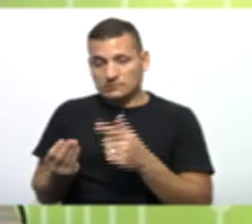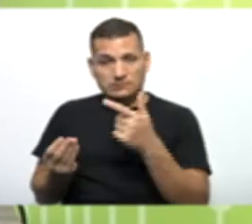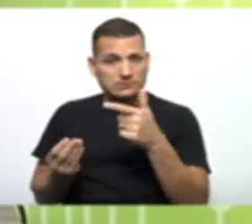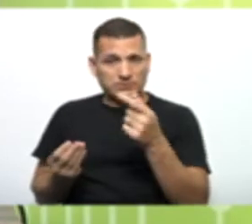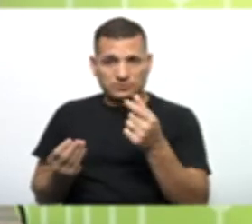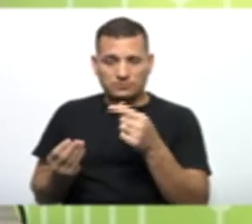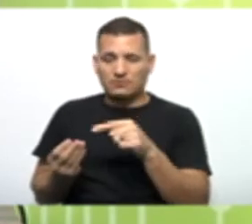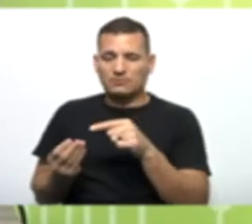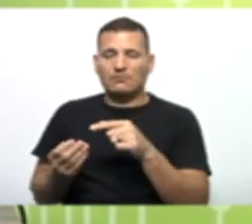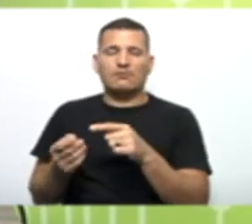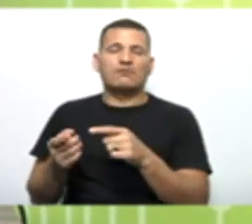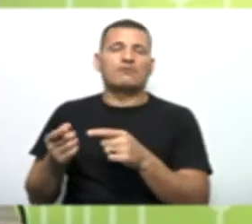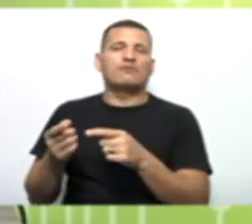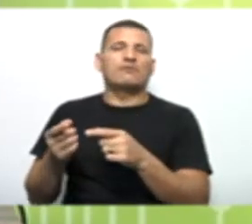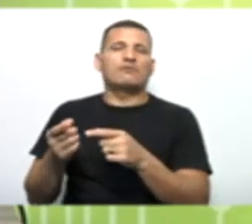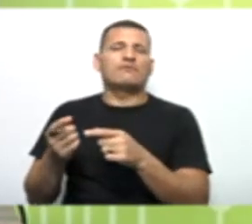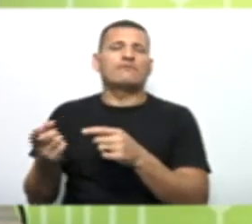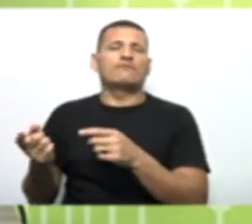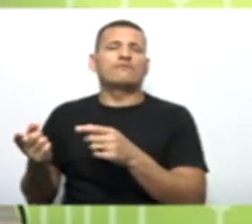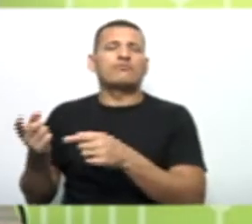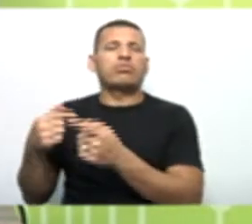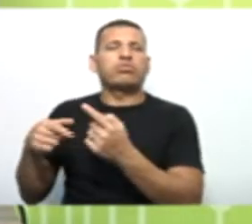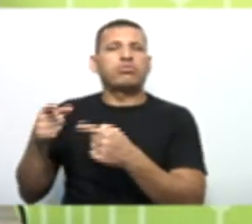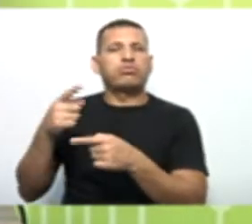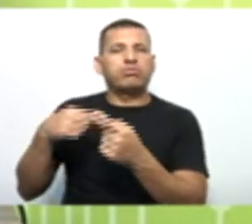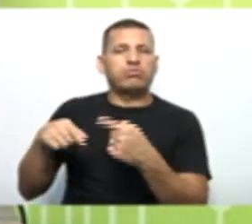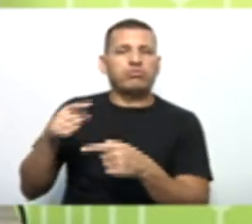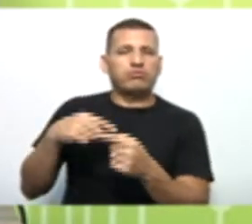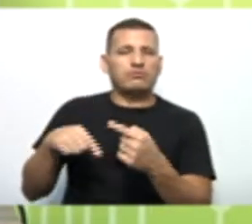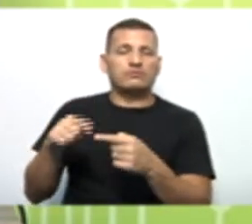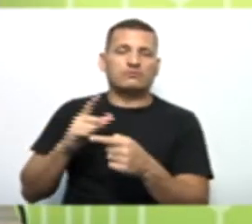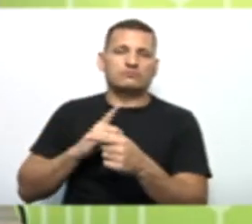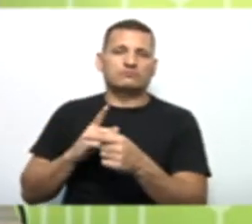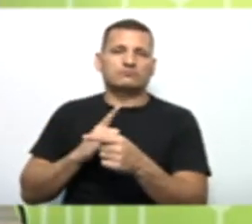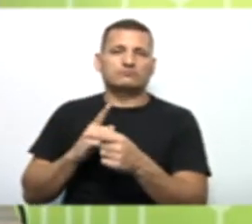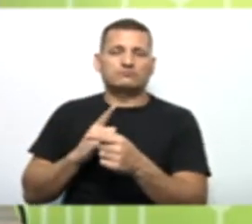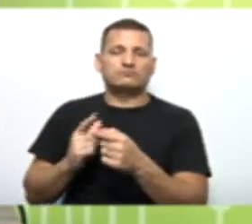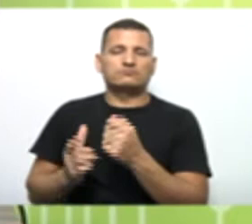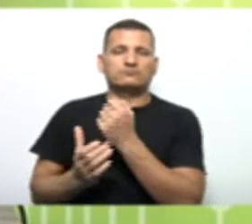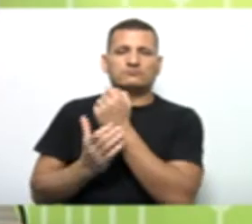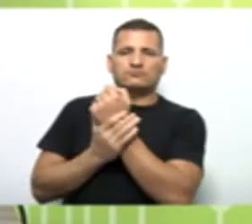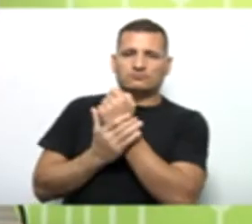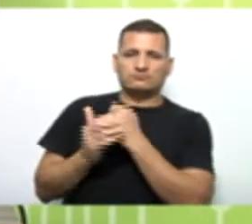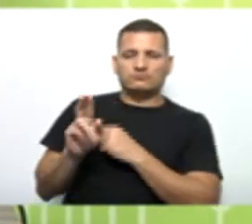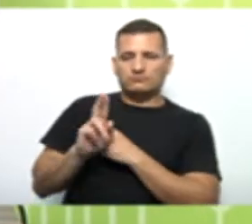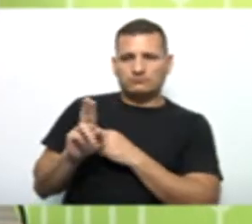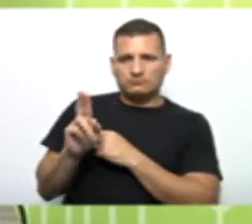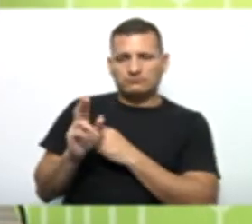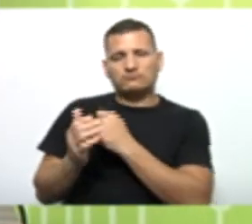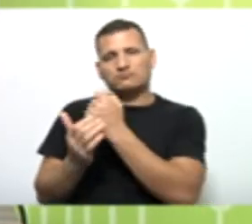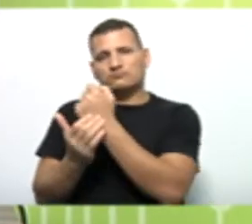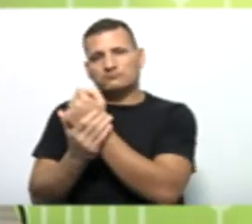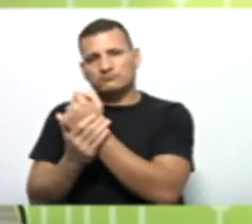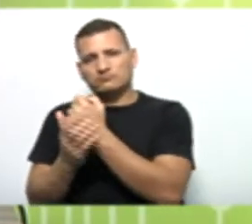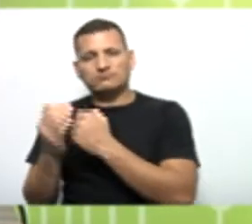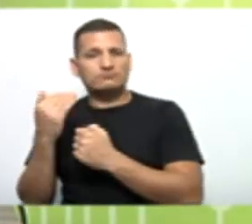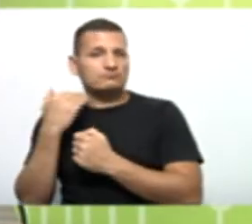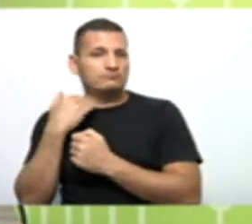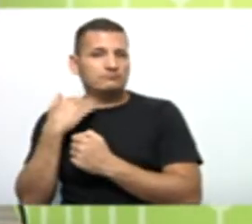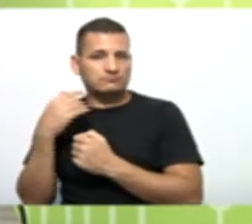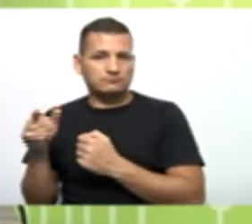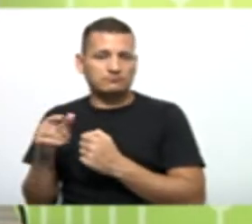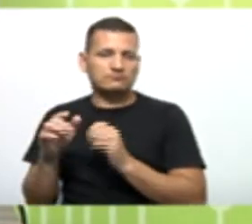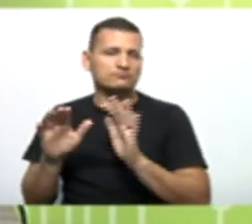transação e existe uma segurança tanto para o usuário quanto para o banco. Mas isso nós não vamos ver